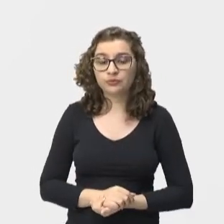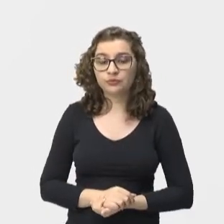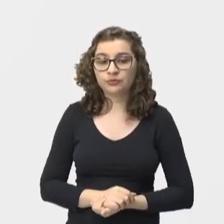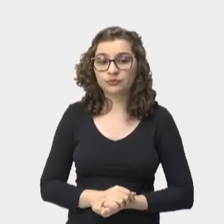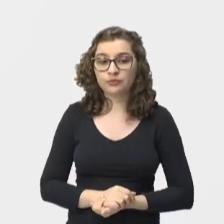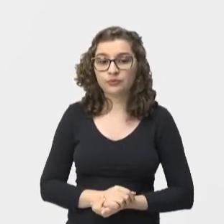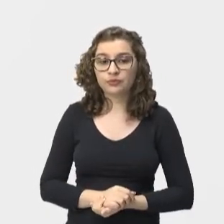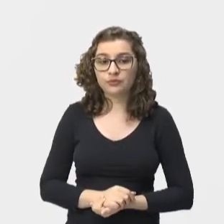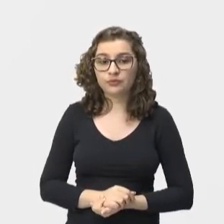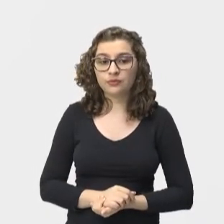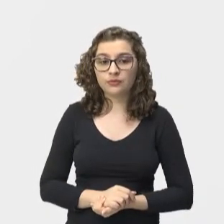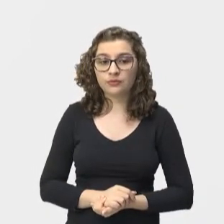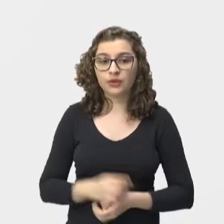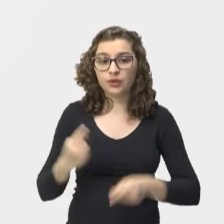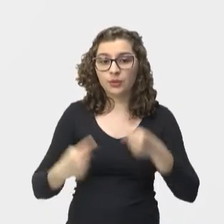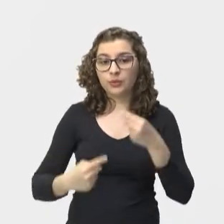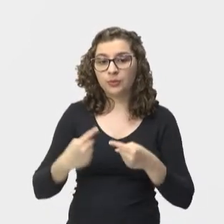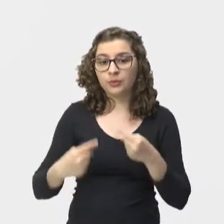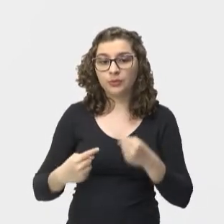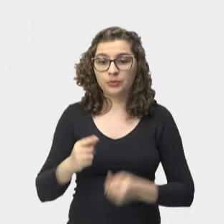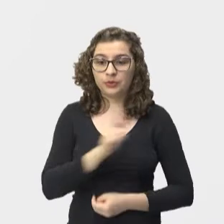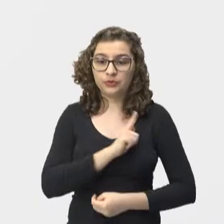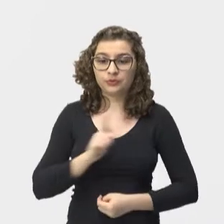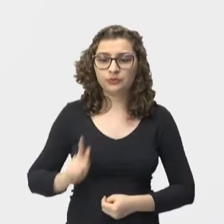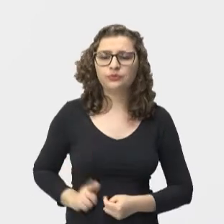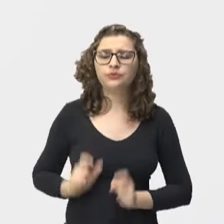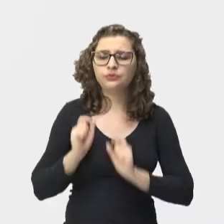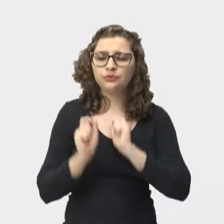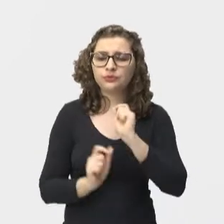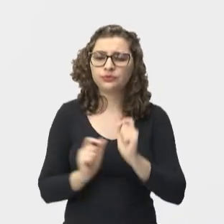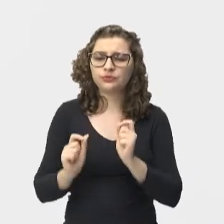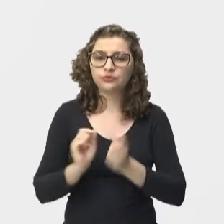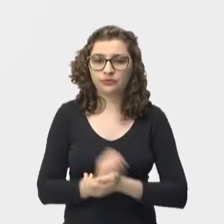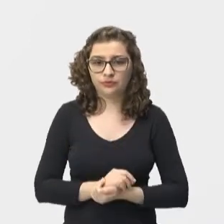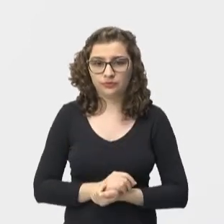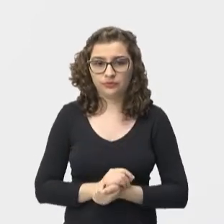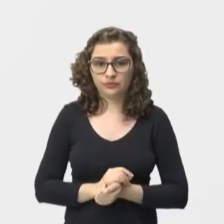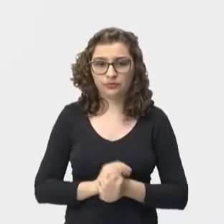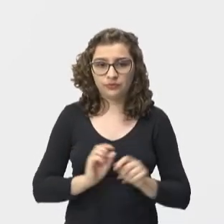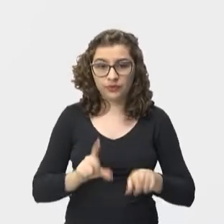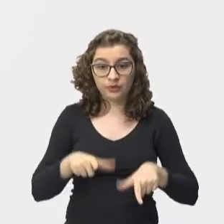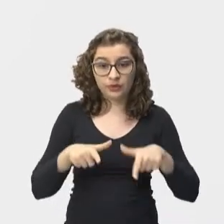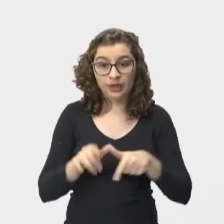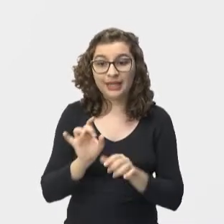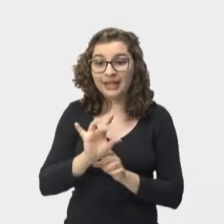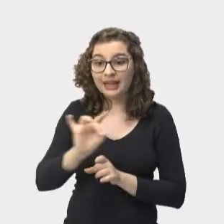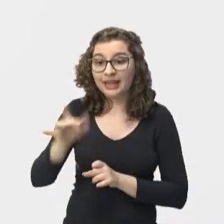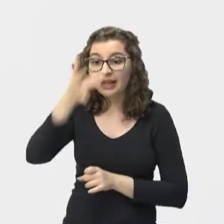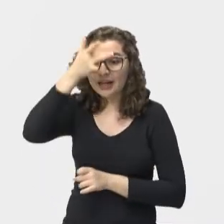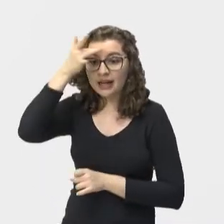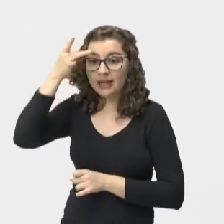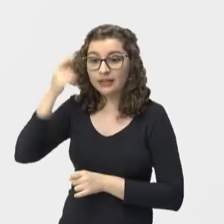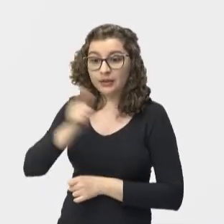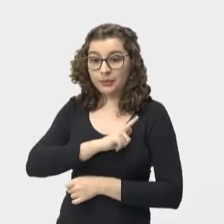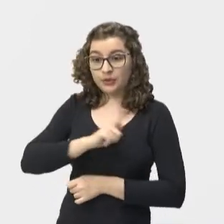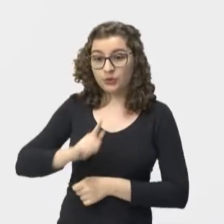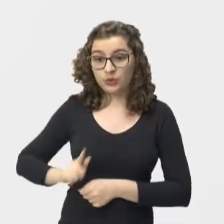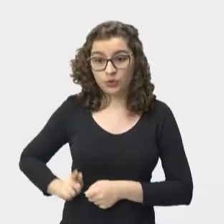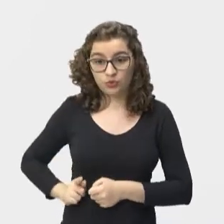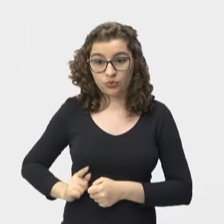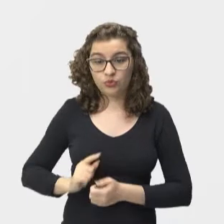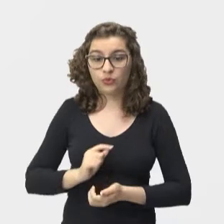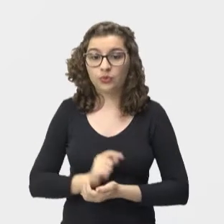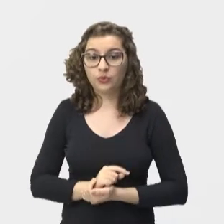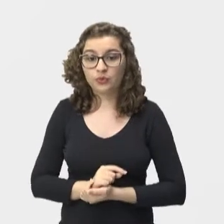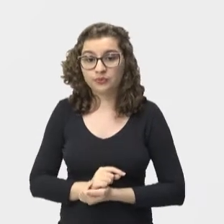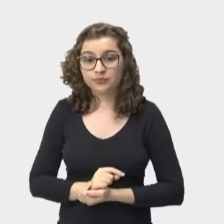de governo? São ações de cada governante no período de seu